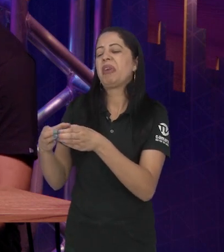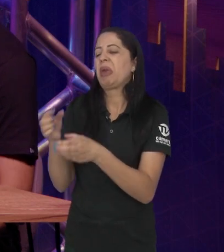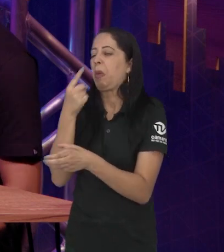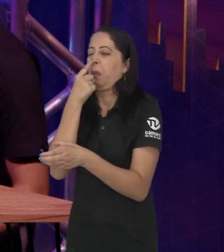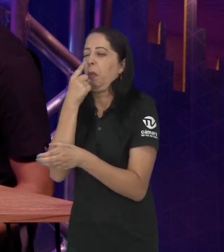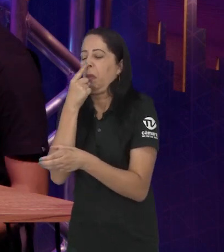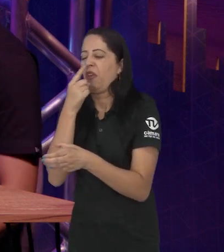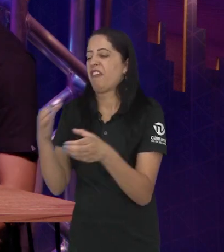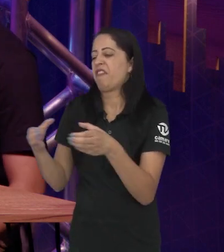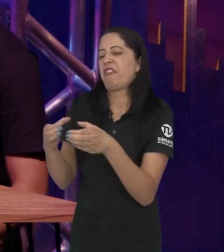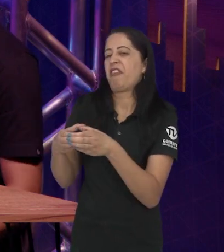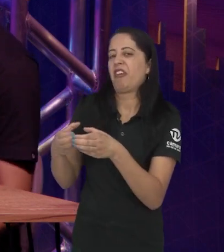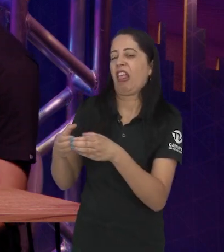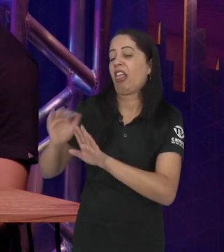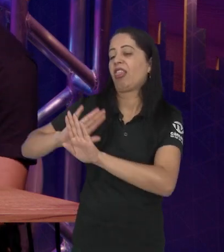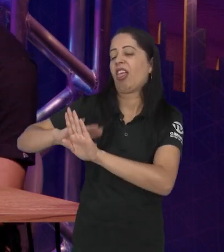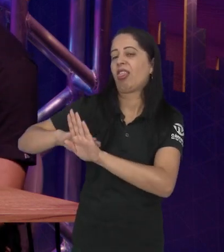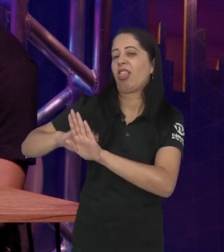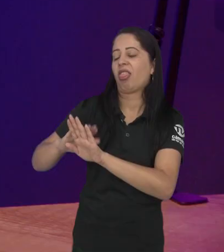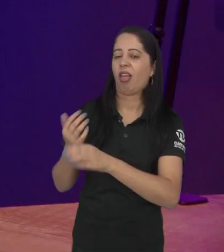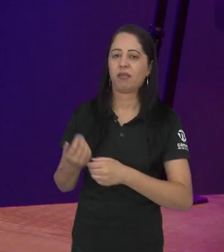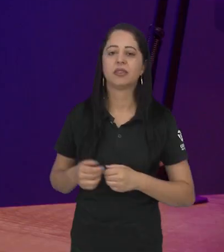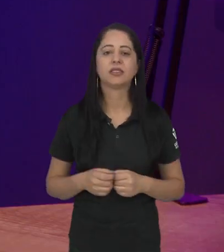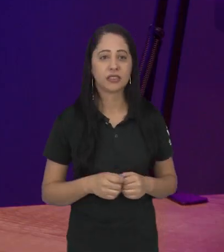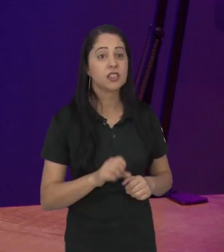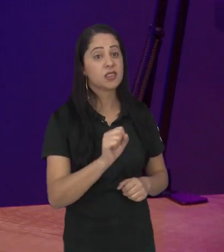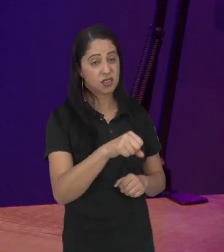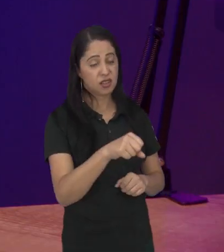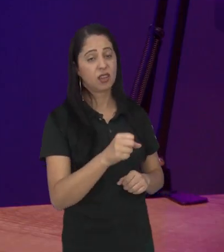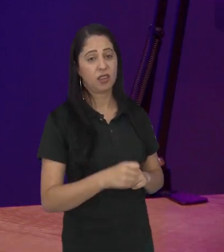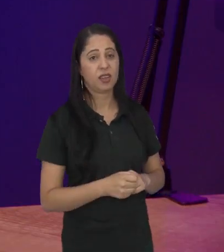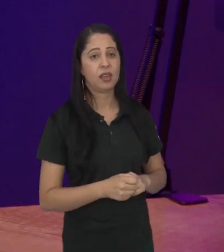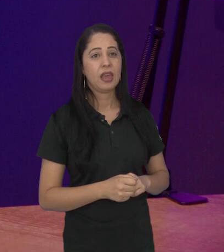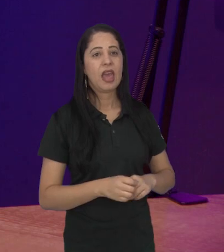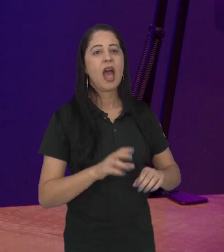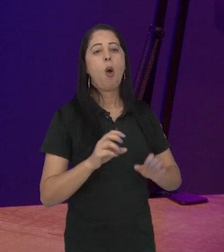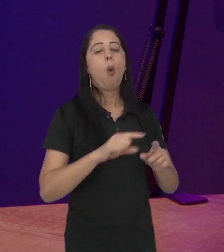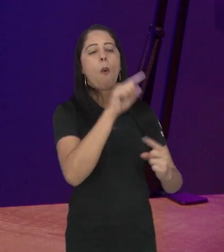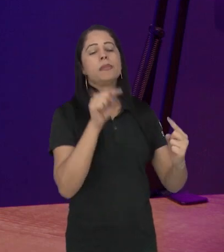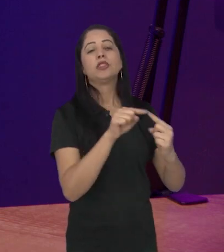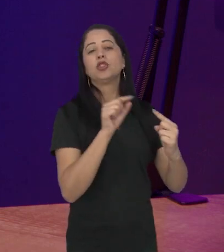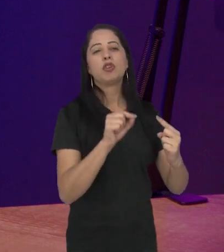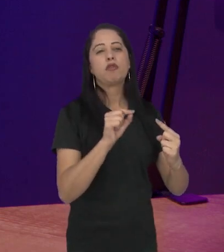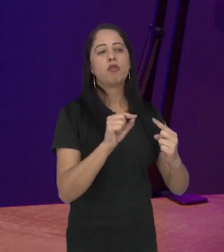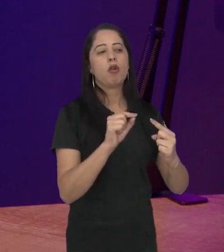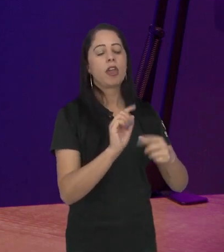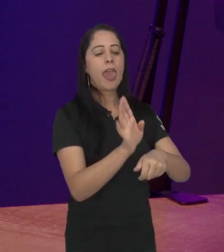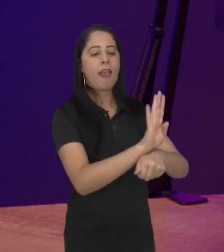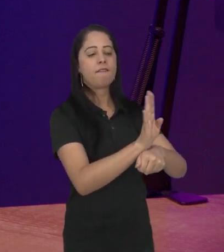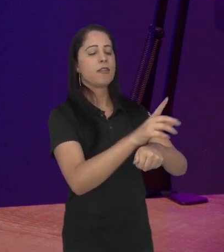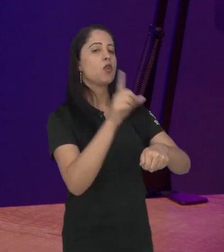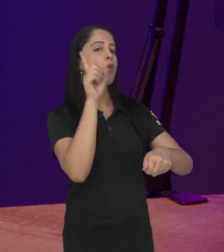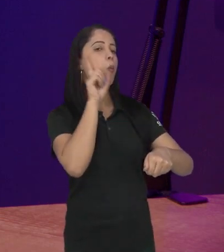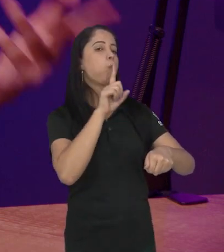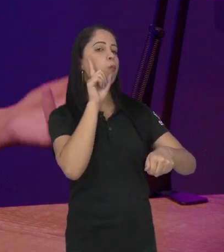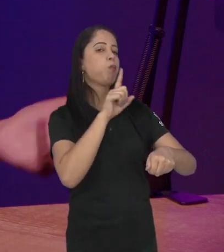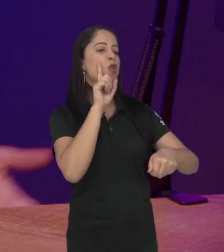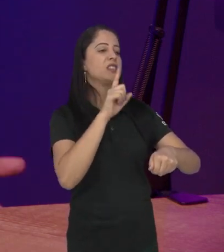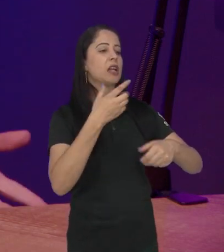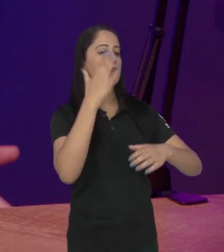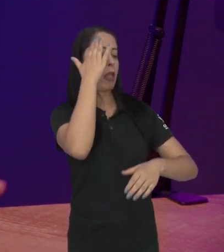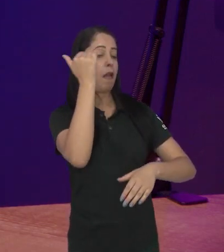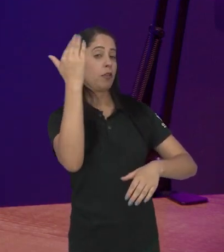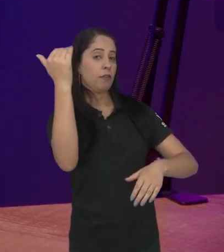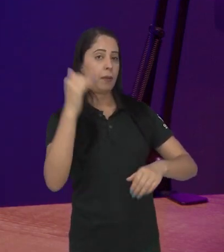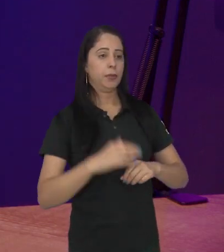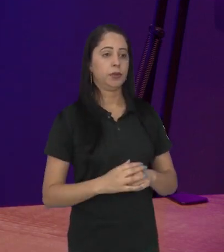Uma panelinha, né? Panelinha. Uma panelinha ali do cinema norte-americano para dar destaque para o cinema que eles, né, para os filmes que eles